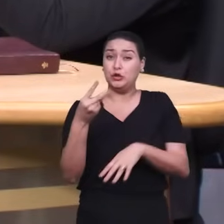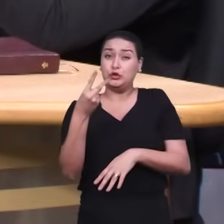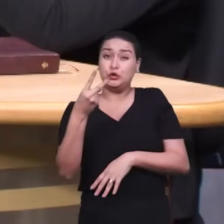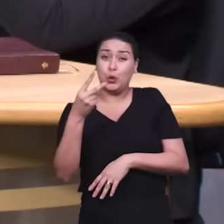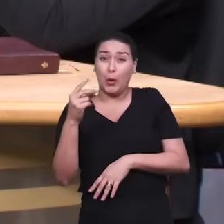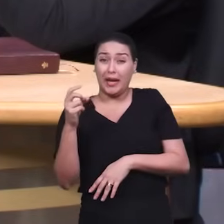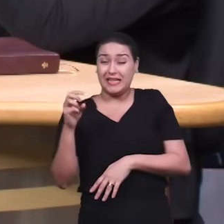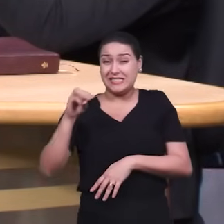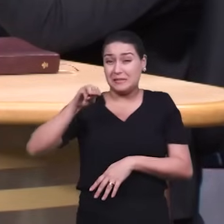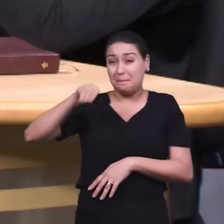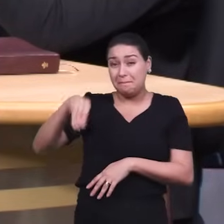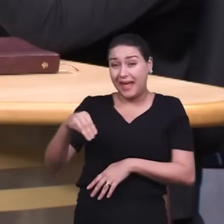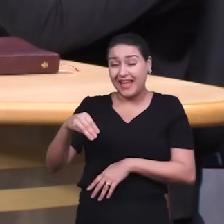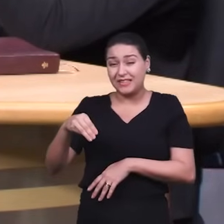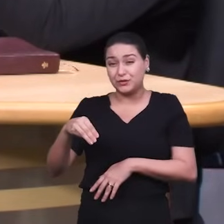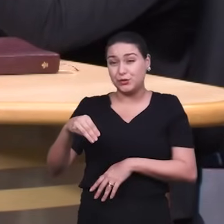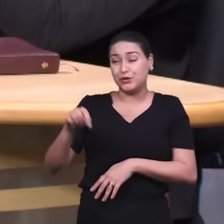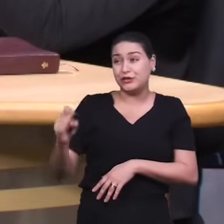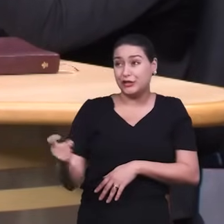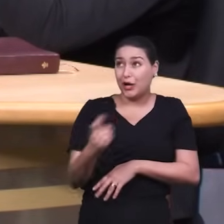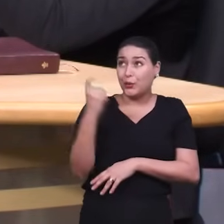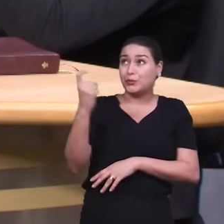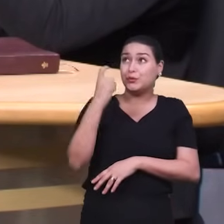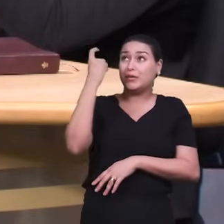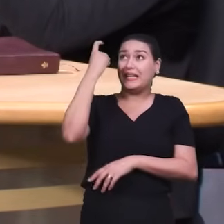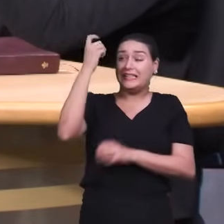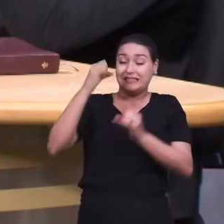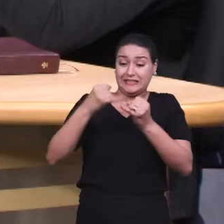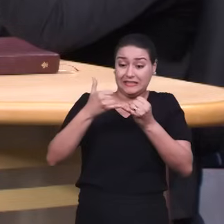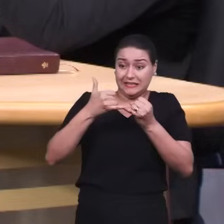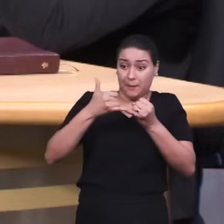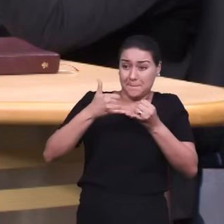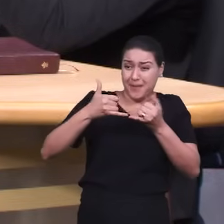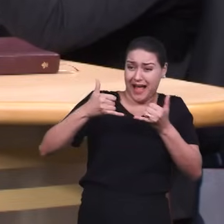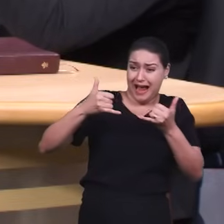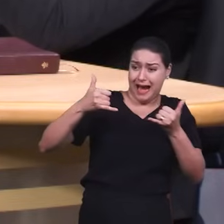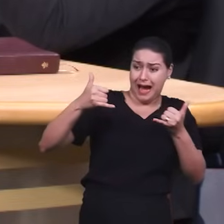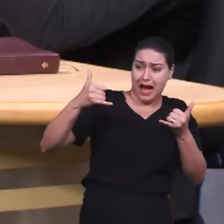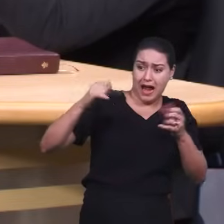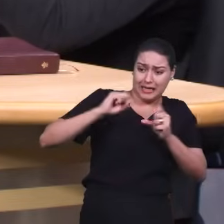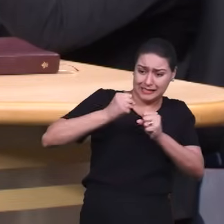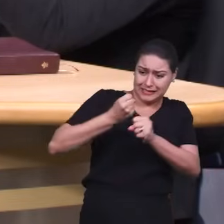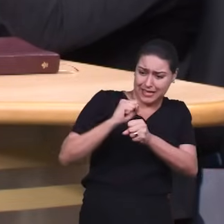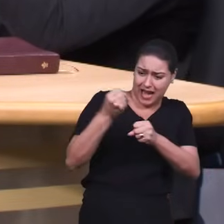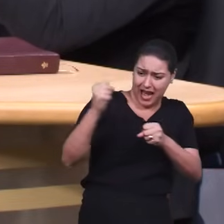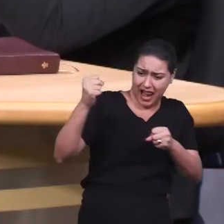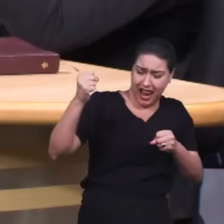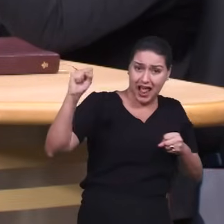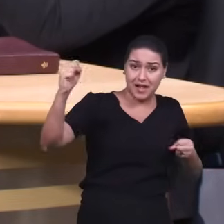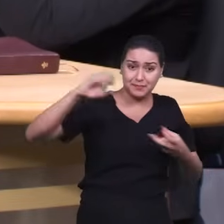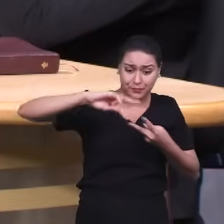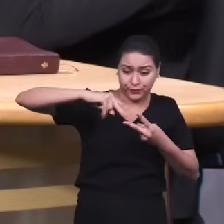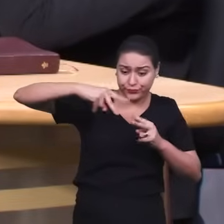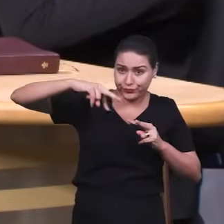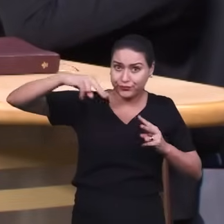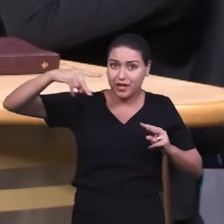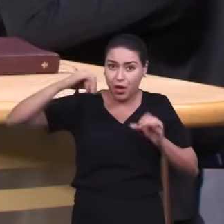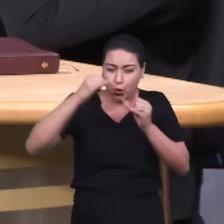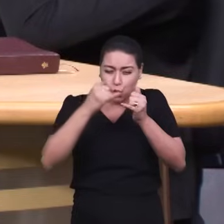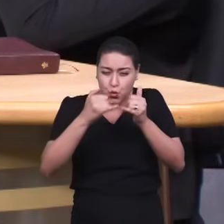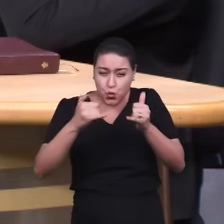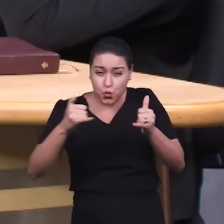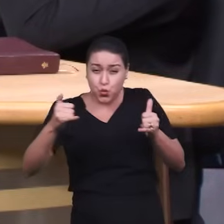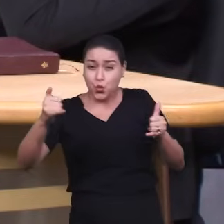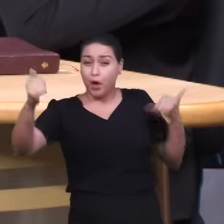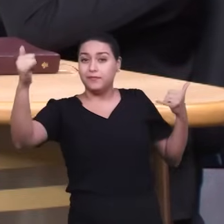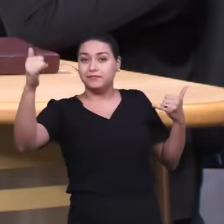um tamanho aproximado de 2 metros e 10 centímetros. Impressionante, né? Não é incrível isso? Incrível. E aí,